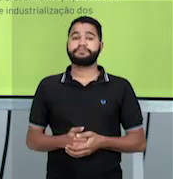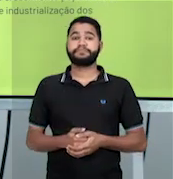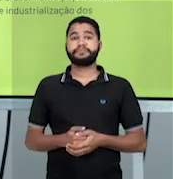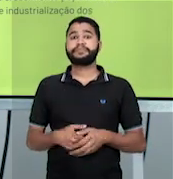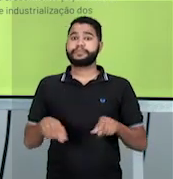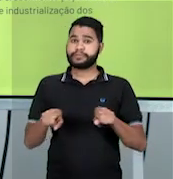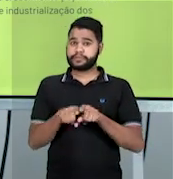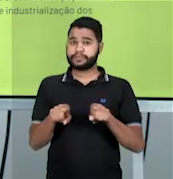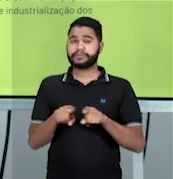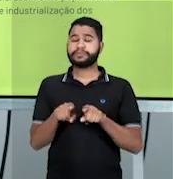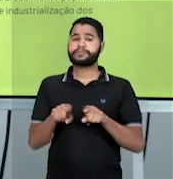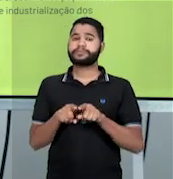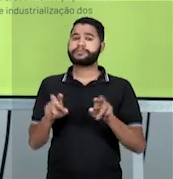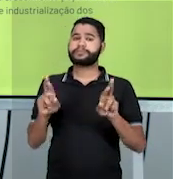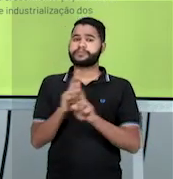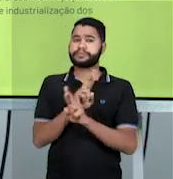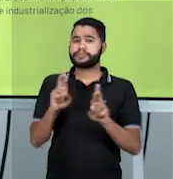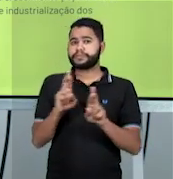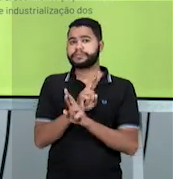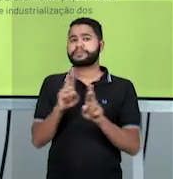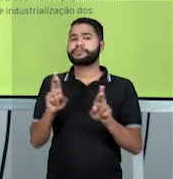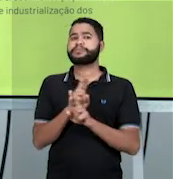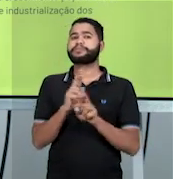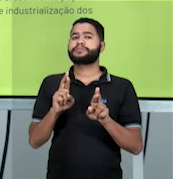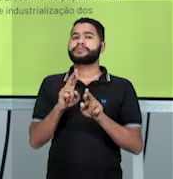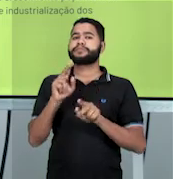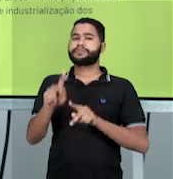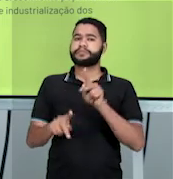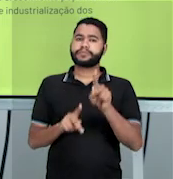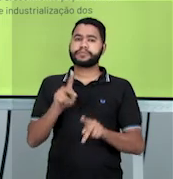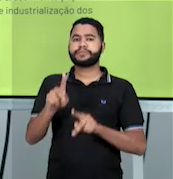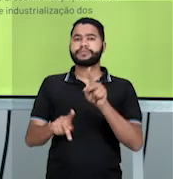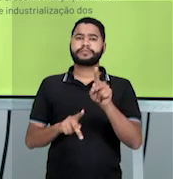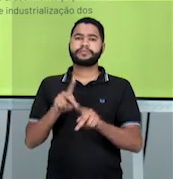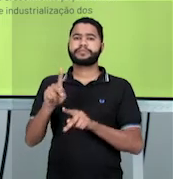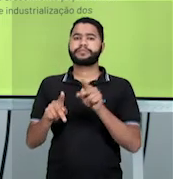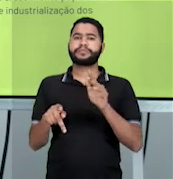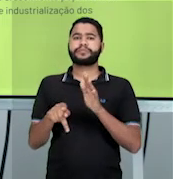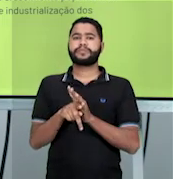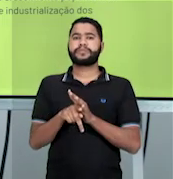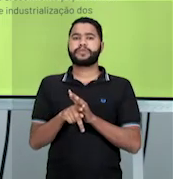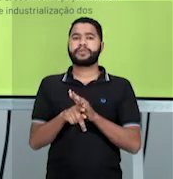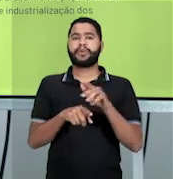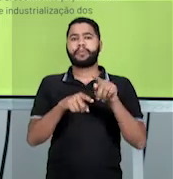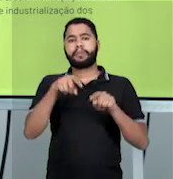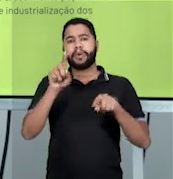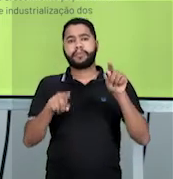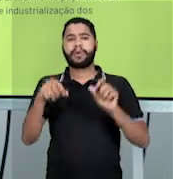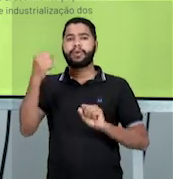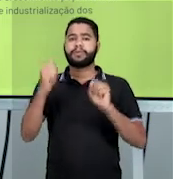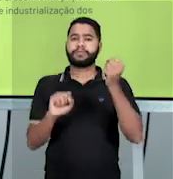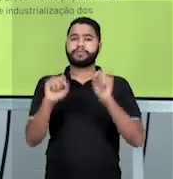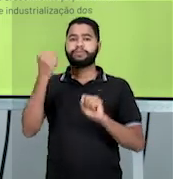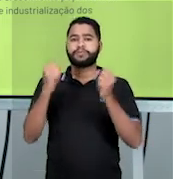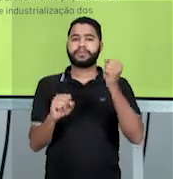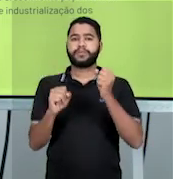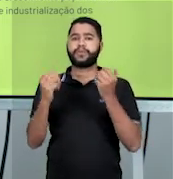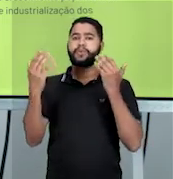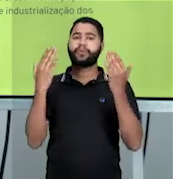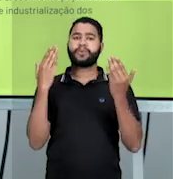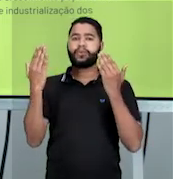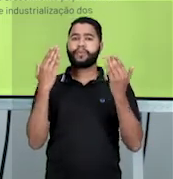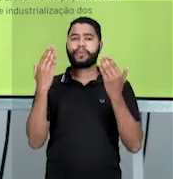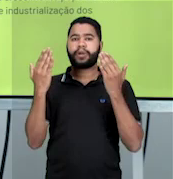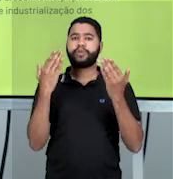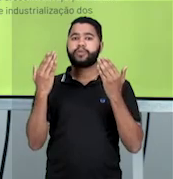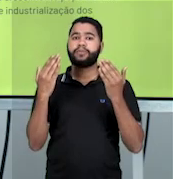claro, relacionar o crescimento populacional aos níveis de industrialização dos países, fazer um comparativo,